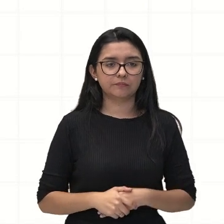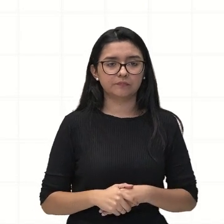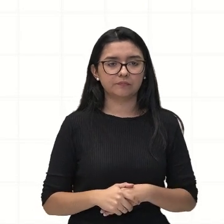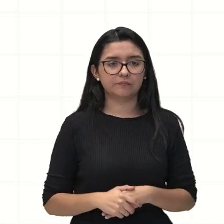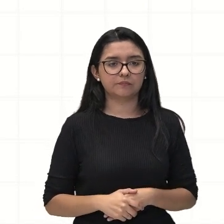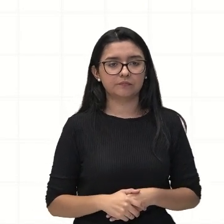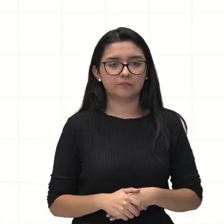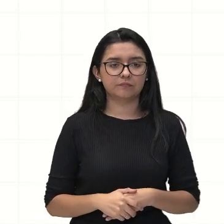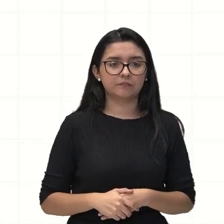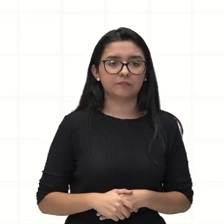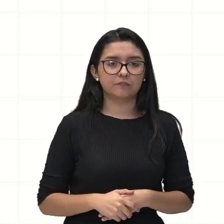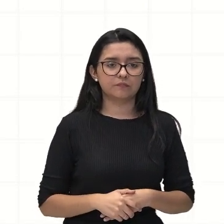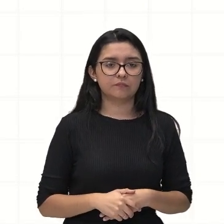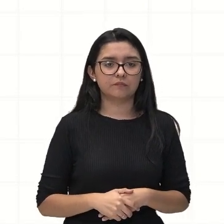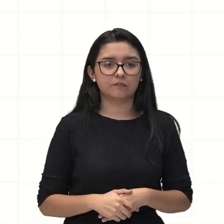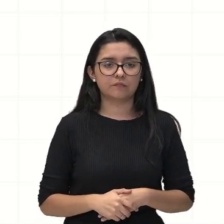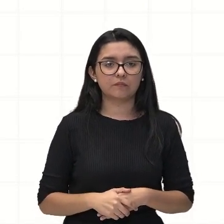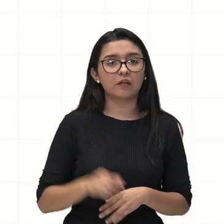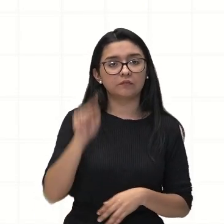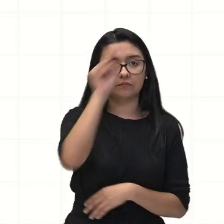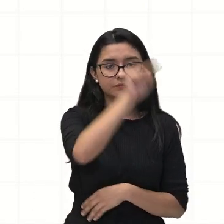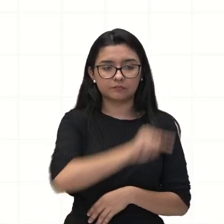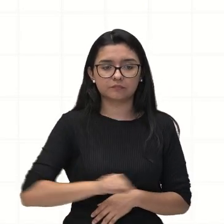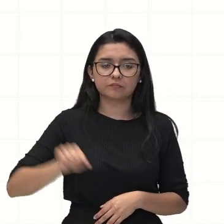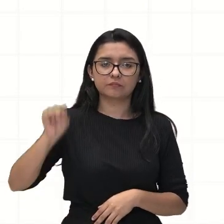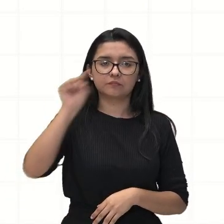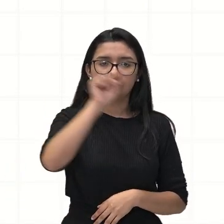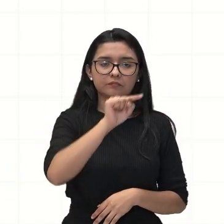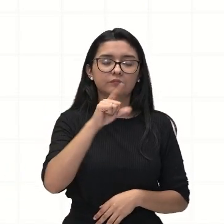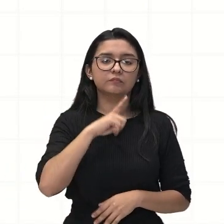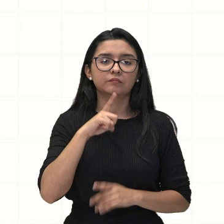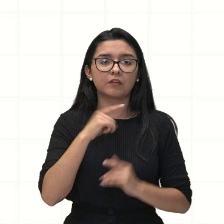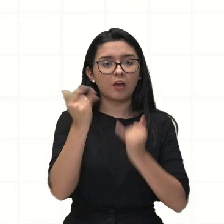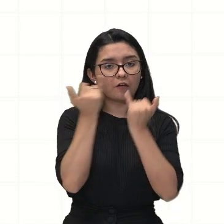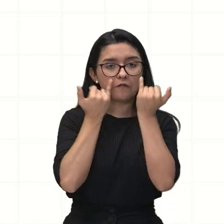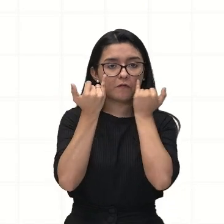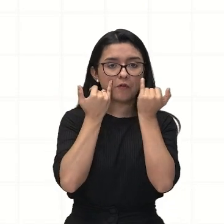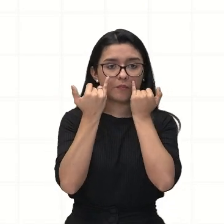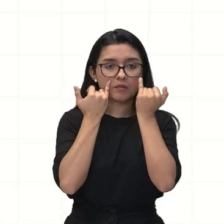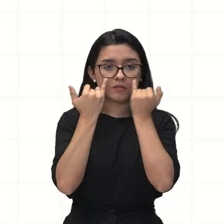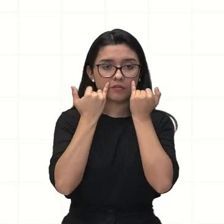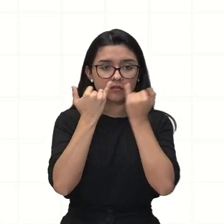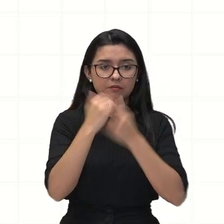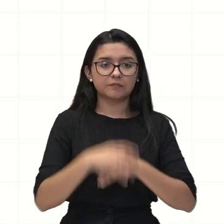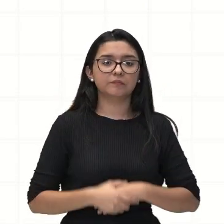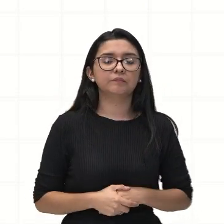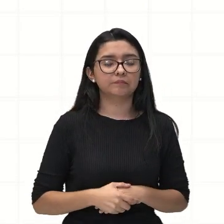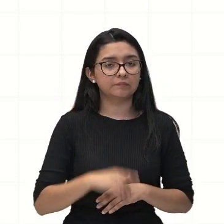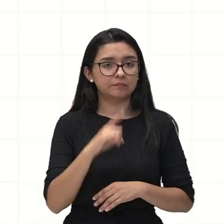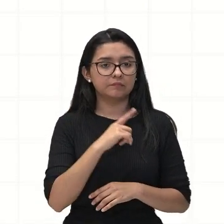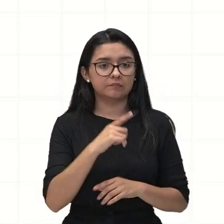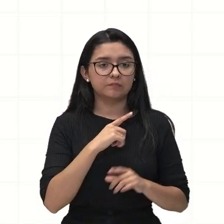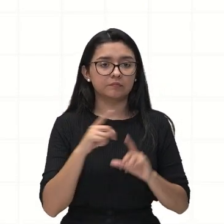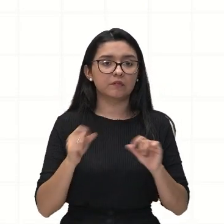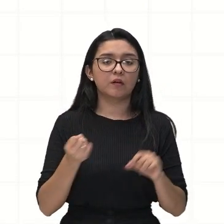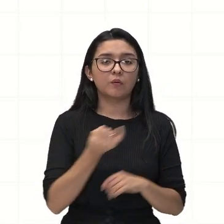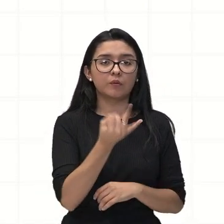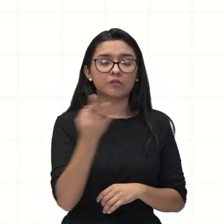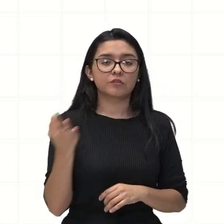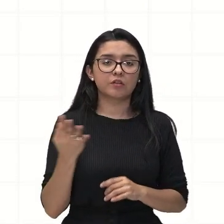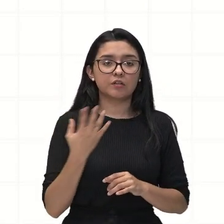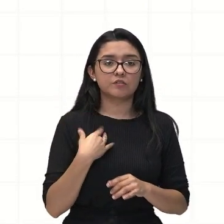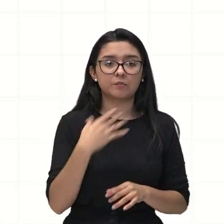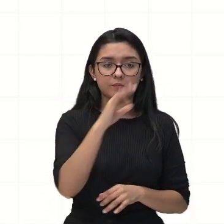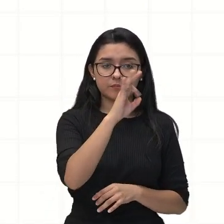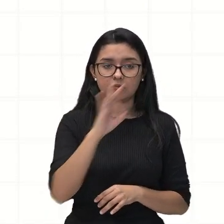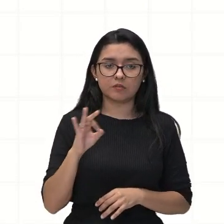um setor circular e os dados, né, são separados por ângulos proporcionais às porcentagens representadas,